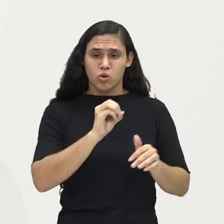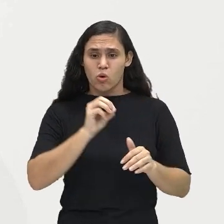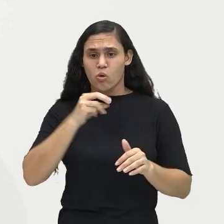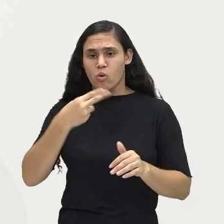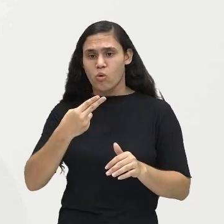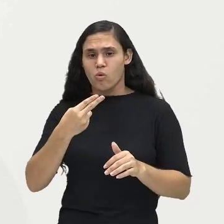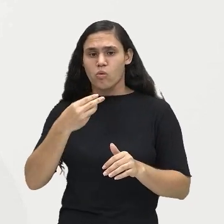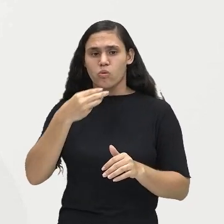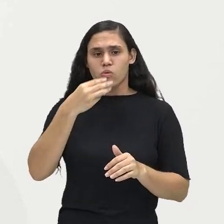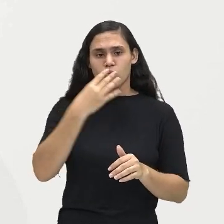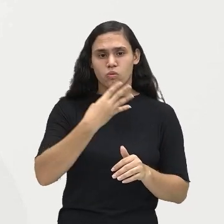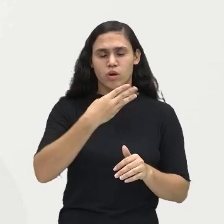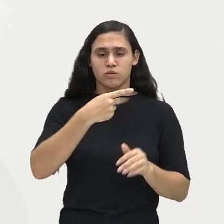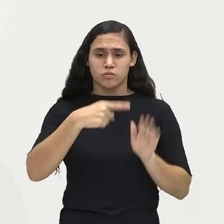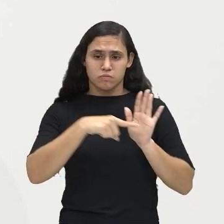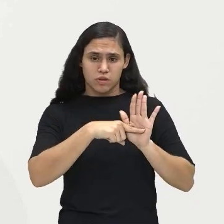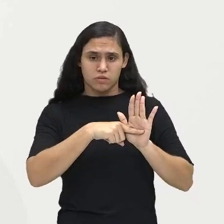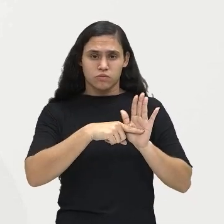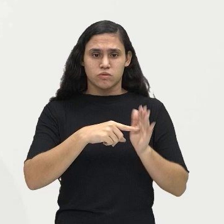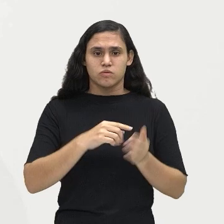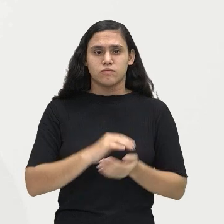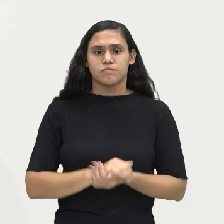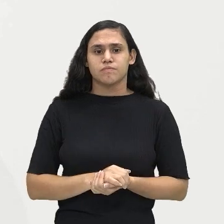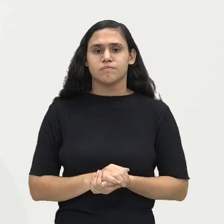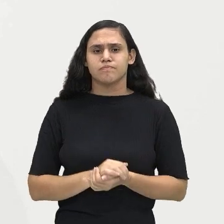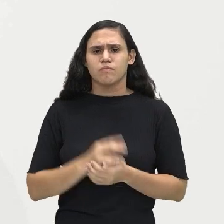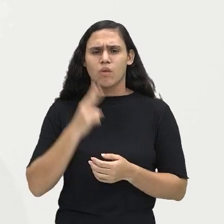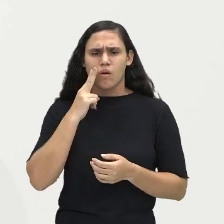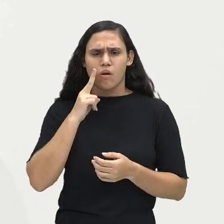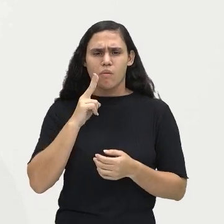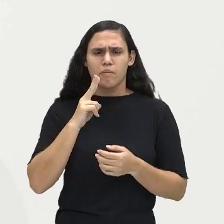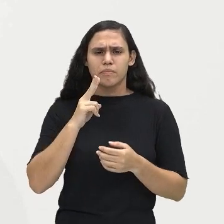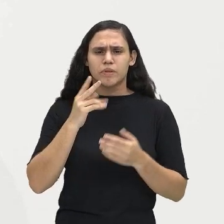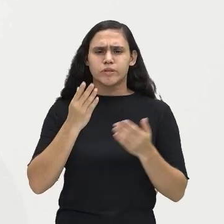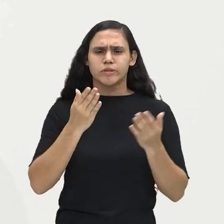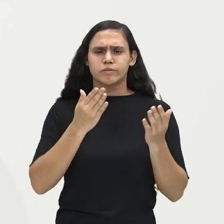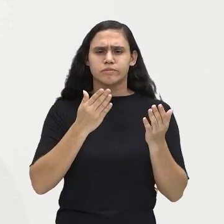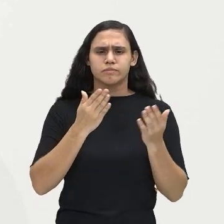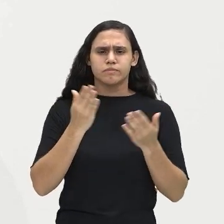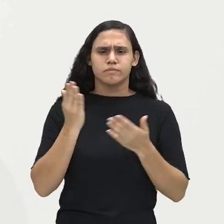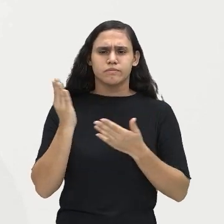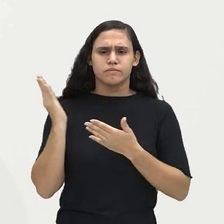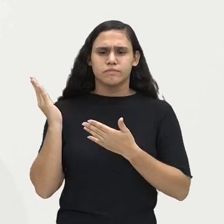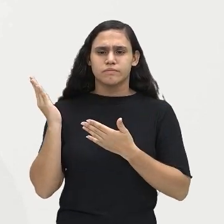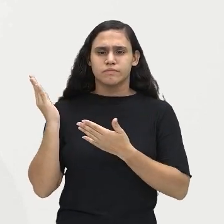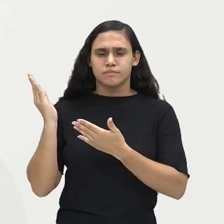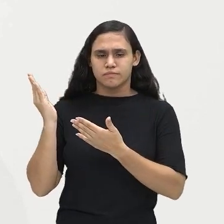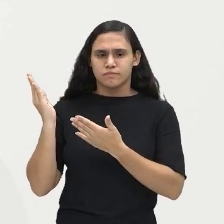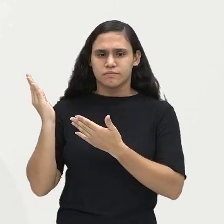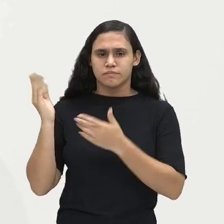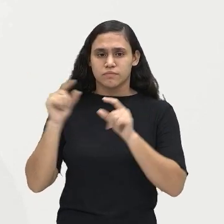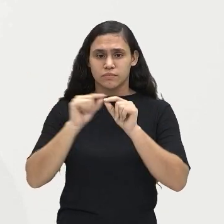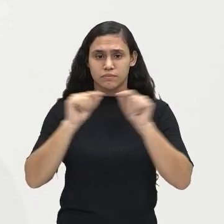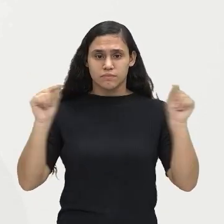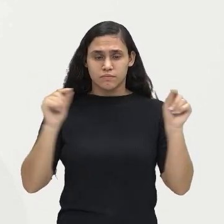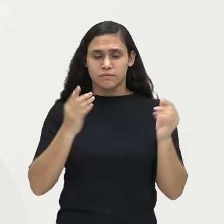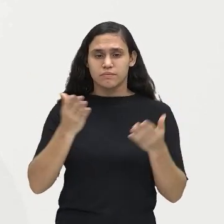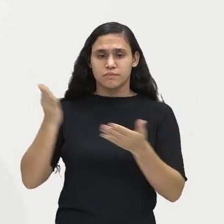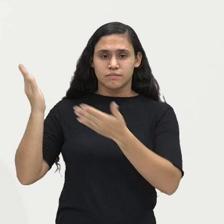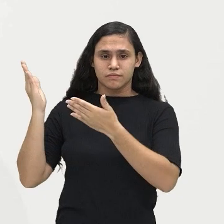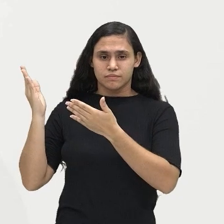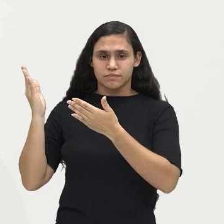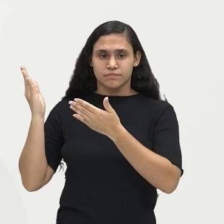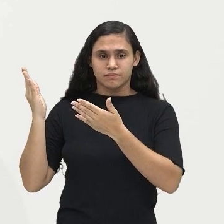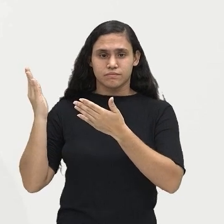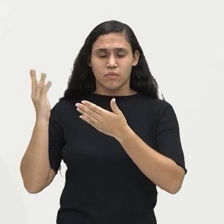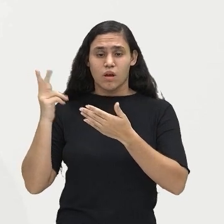3 e temos aqui o menos 4. Pela regra, pessoal, o maior vai ser sempre aquele número que estiver